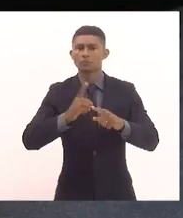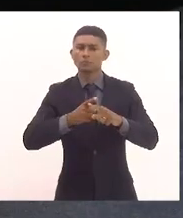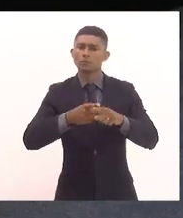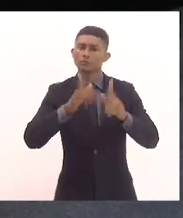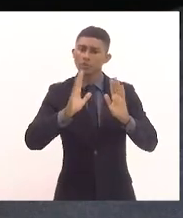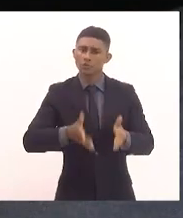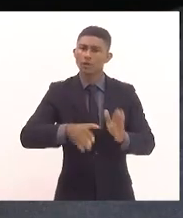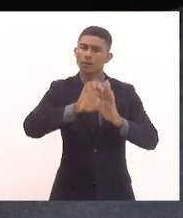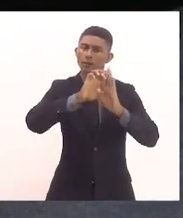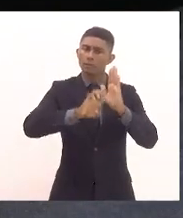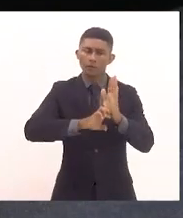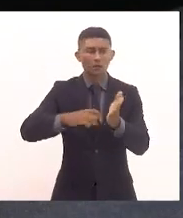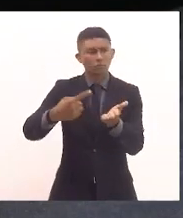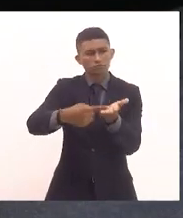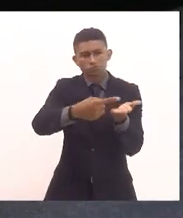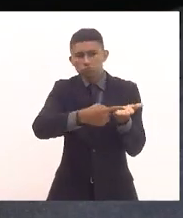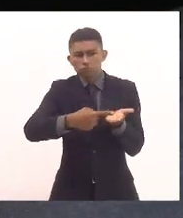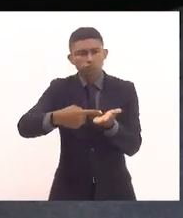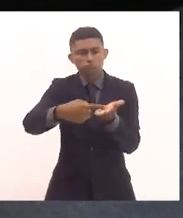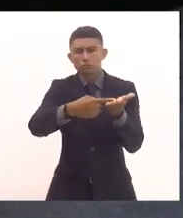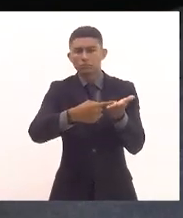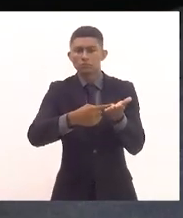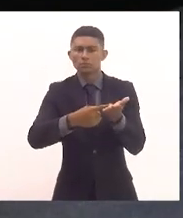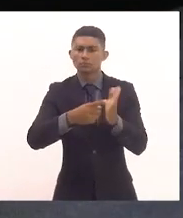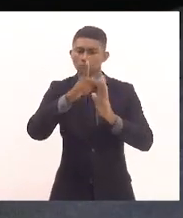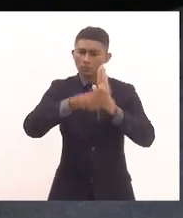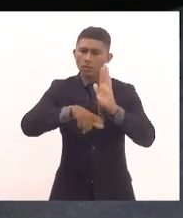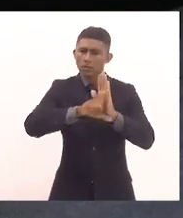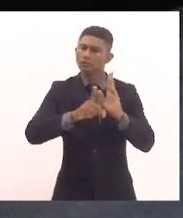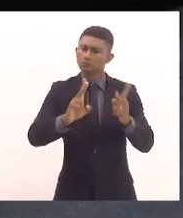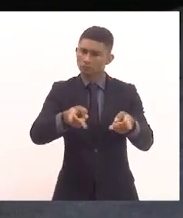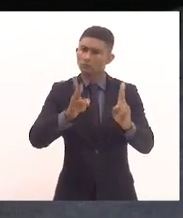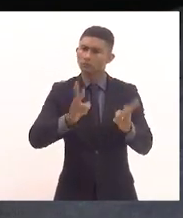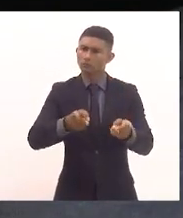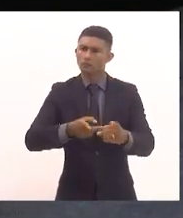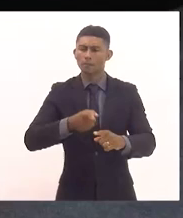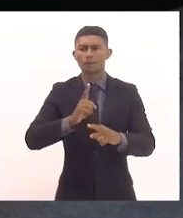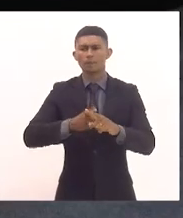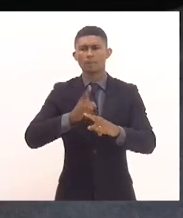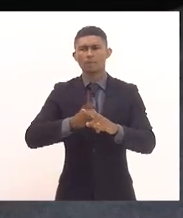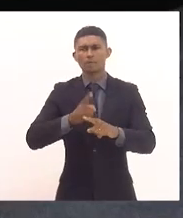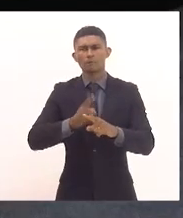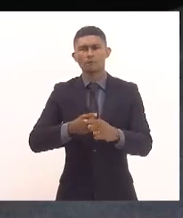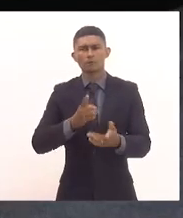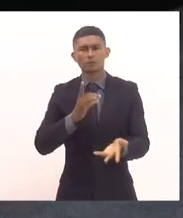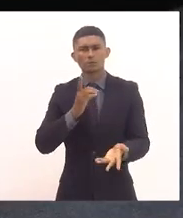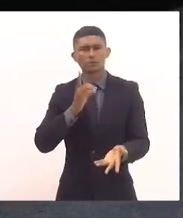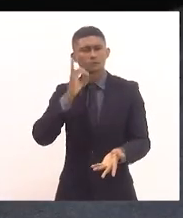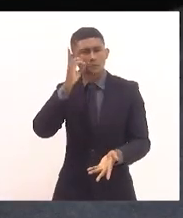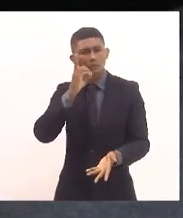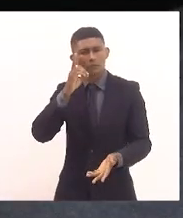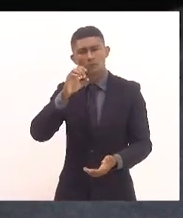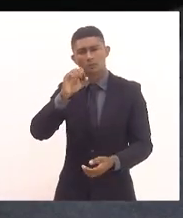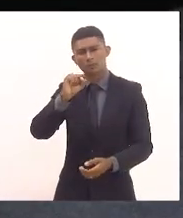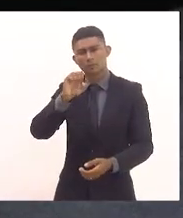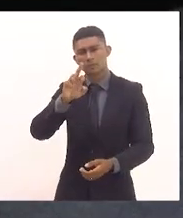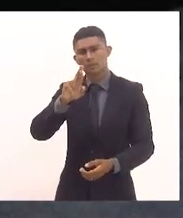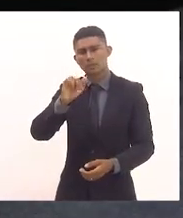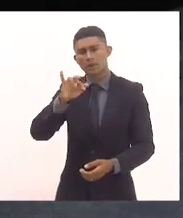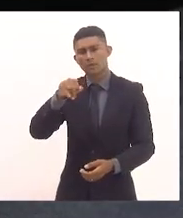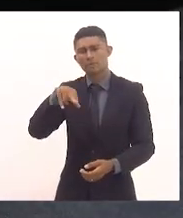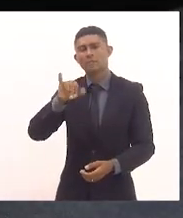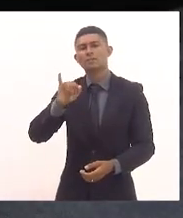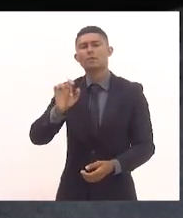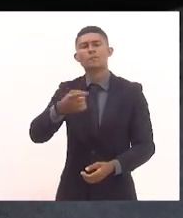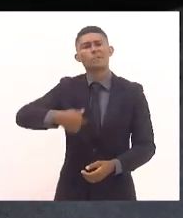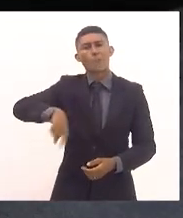prosseguir. Porque no primeiro projeto de pauta Serafini, nós retiramos a emenda em